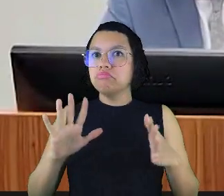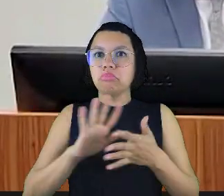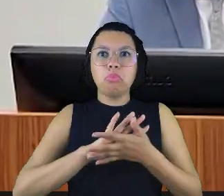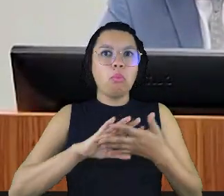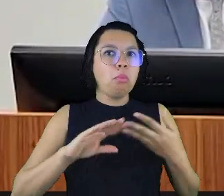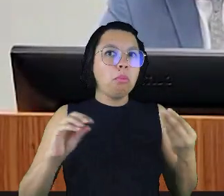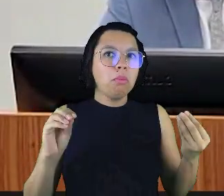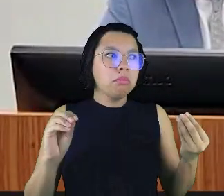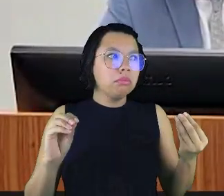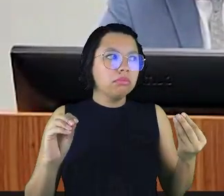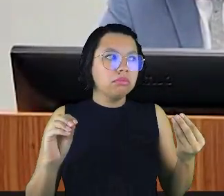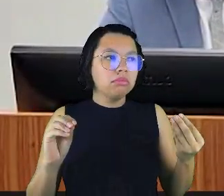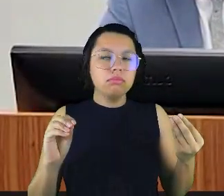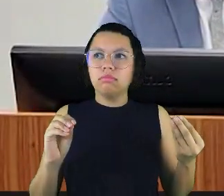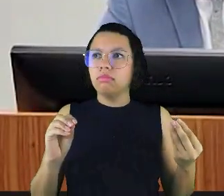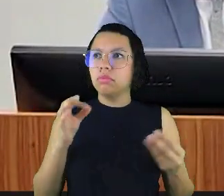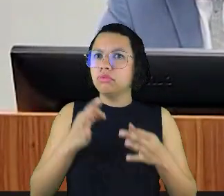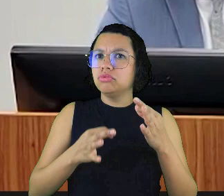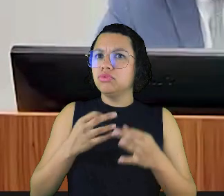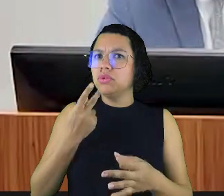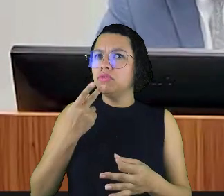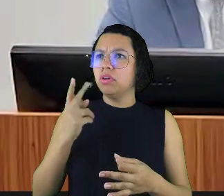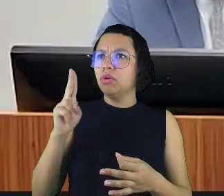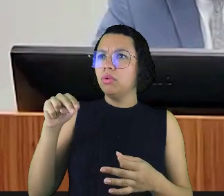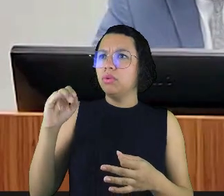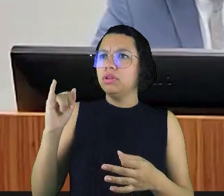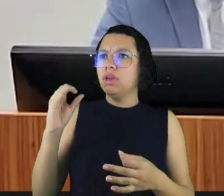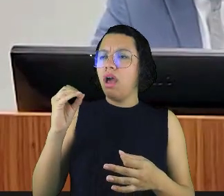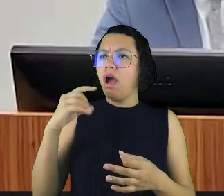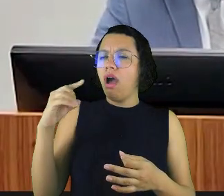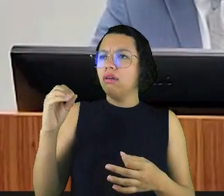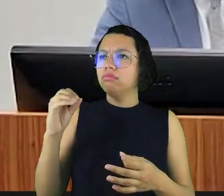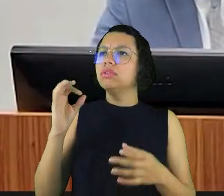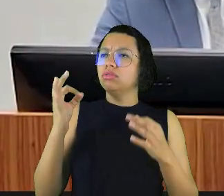o juiz falou assim, bom, União, tá tudo certo, quer mais